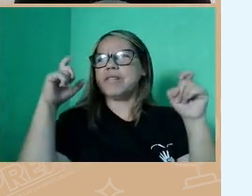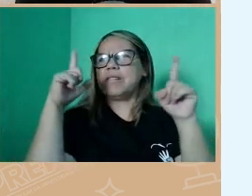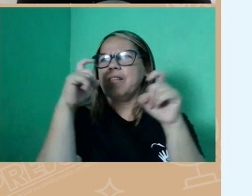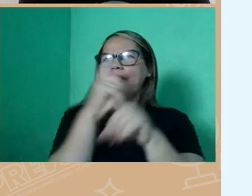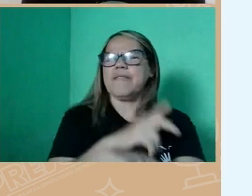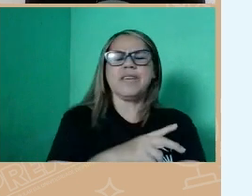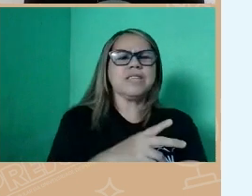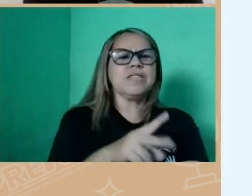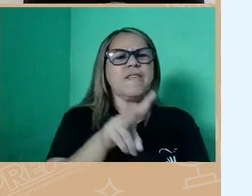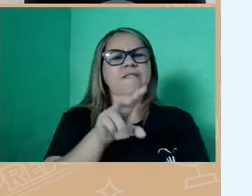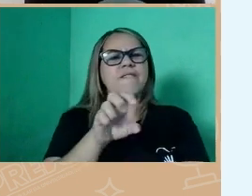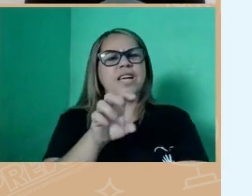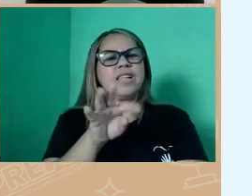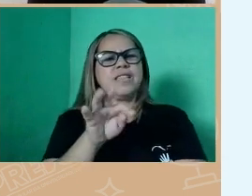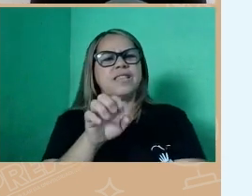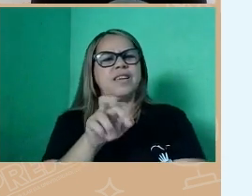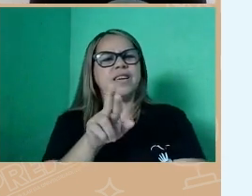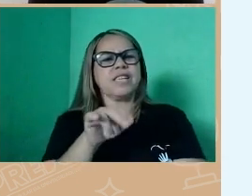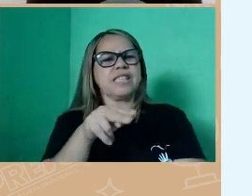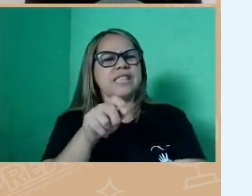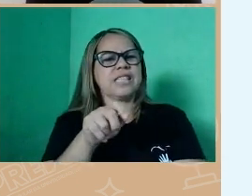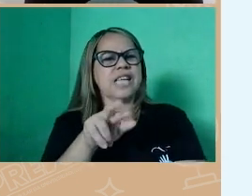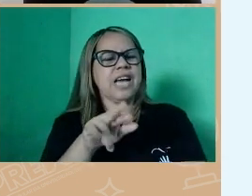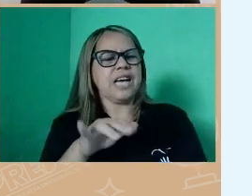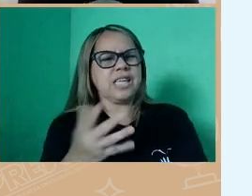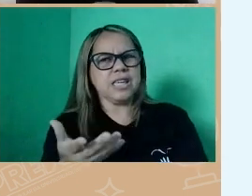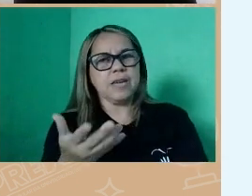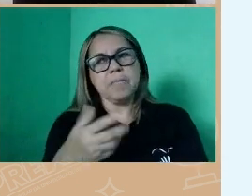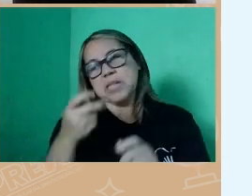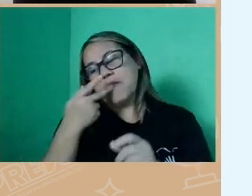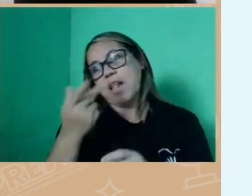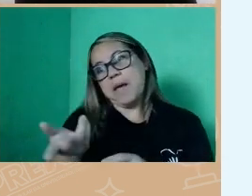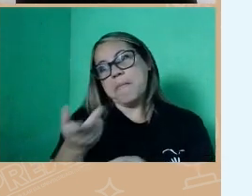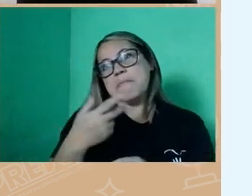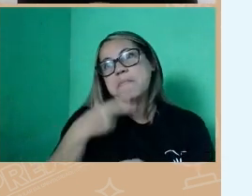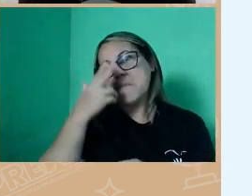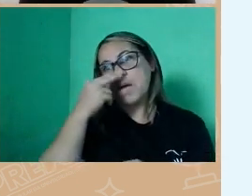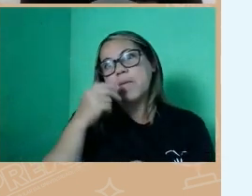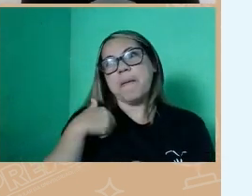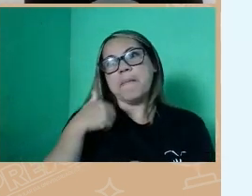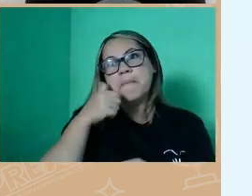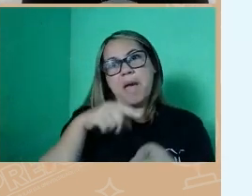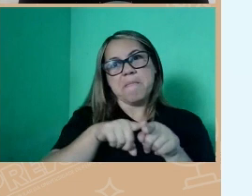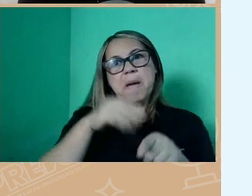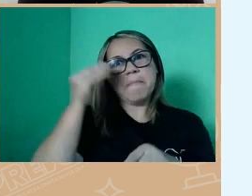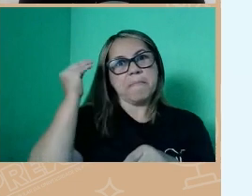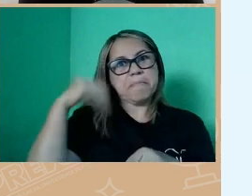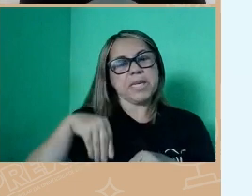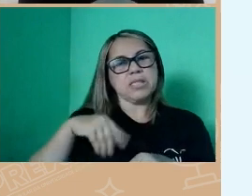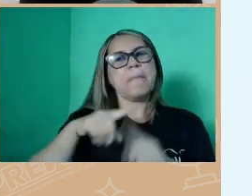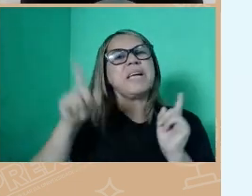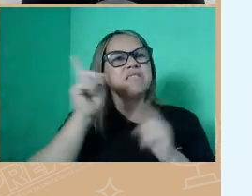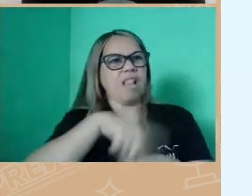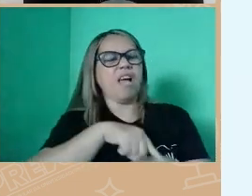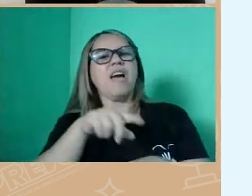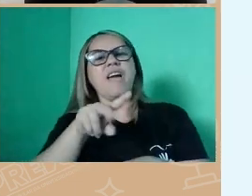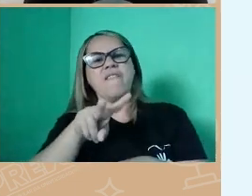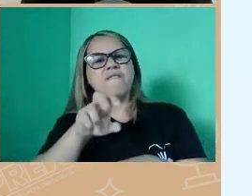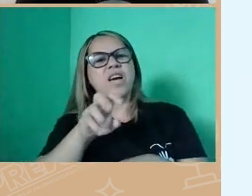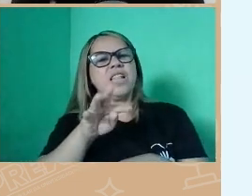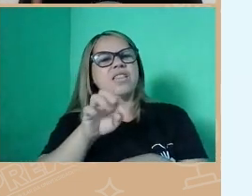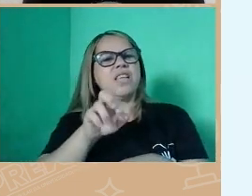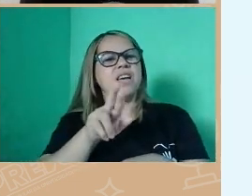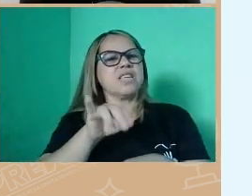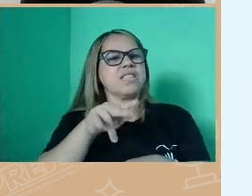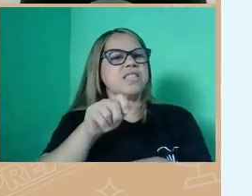O mais fácil seria dizer, apesar de ser preguiçosa, minha irmã é veterinária, né? Aí fica a